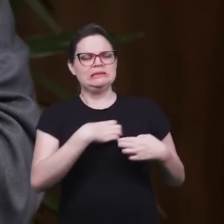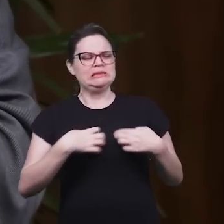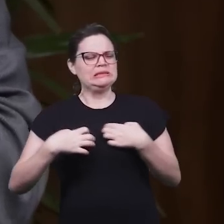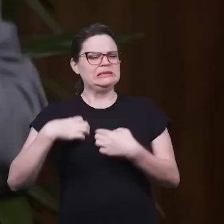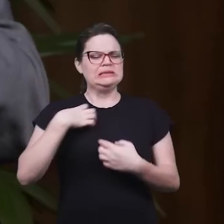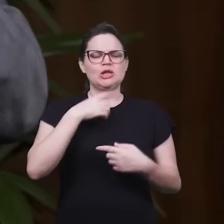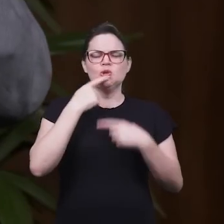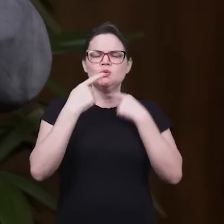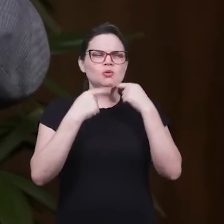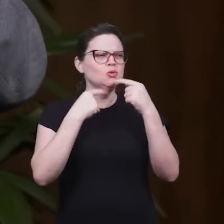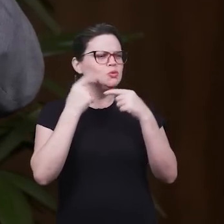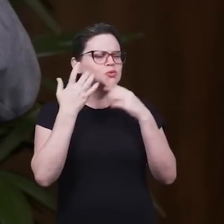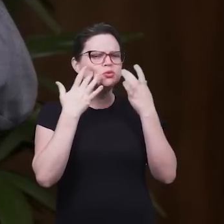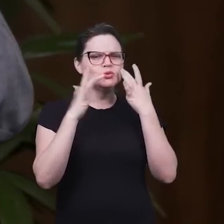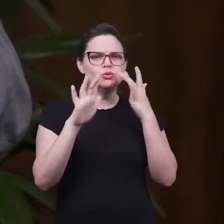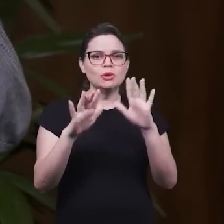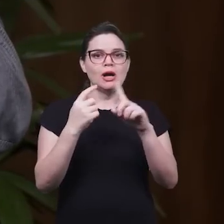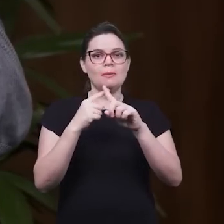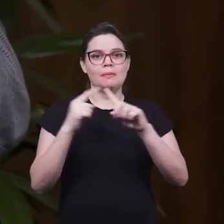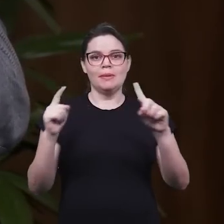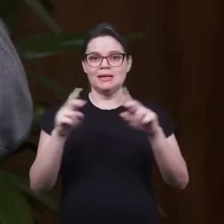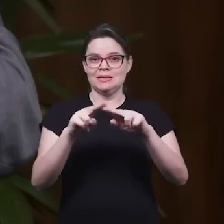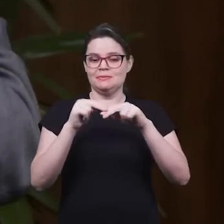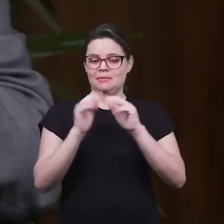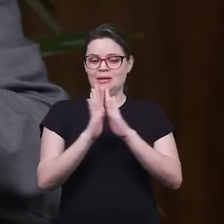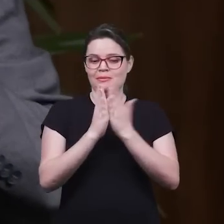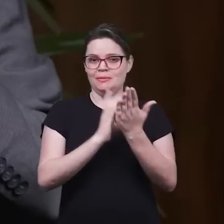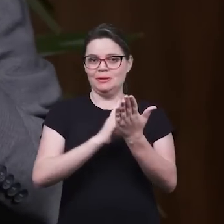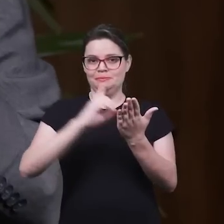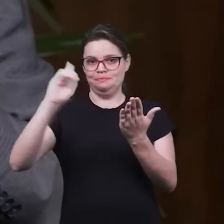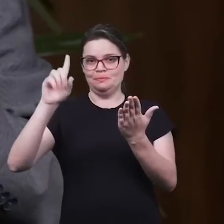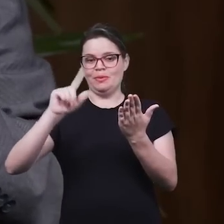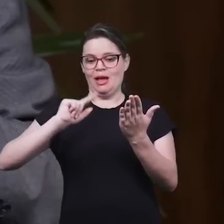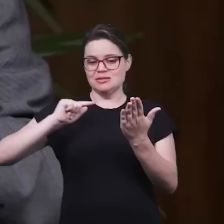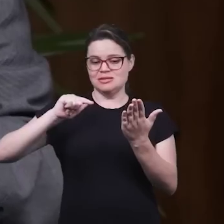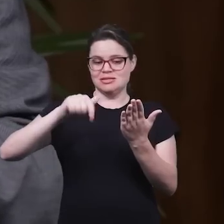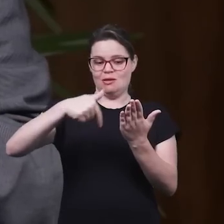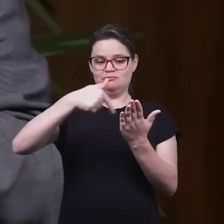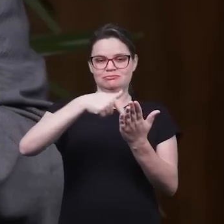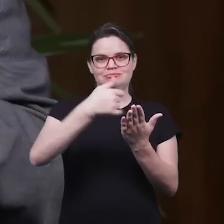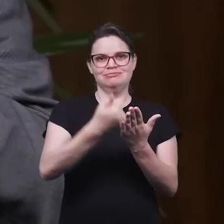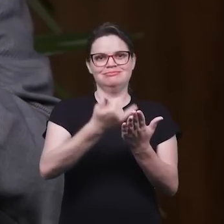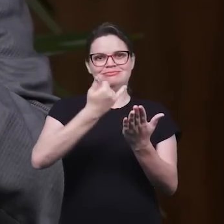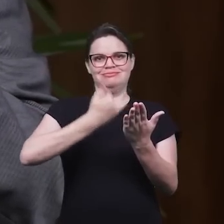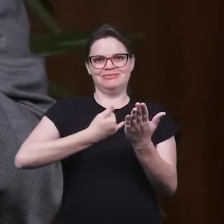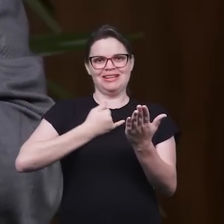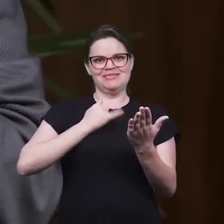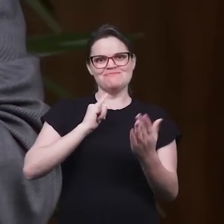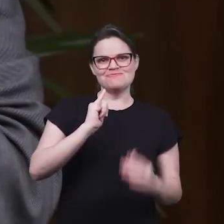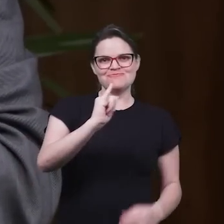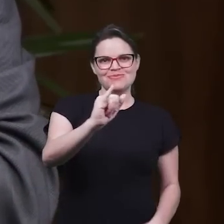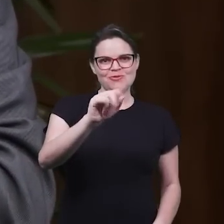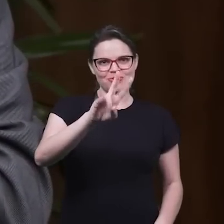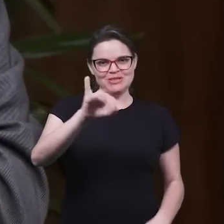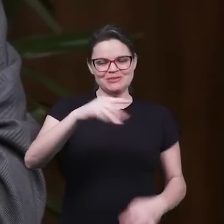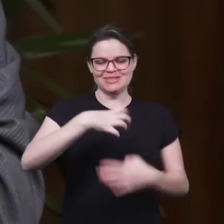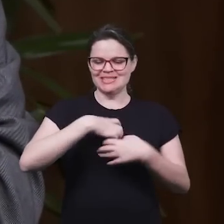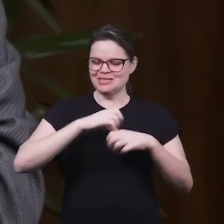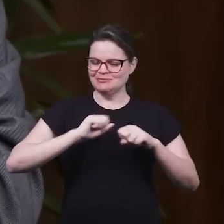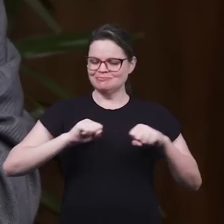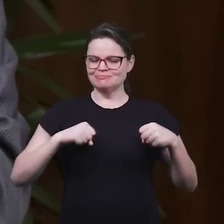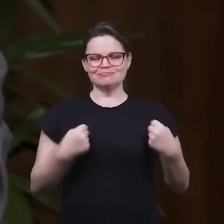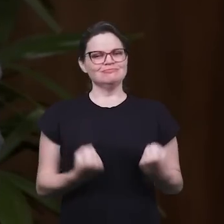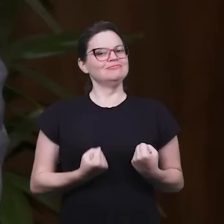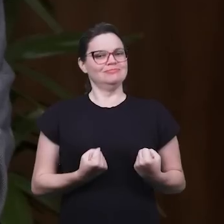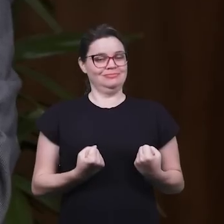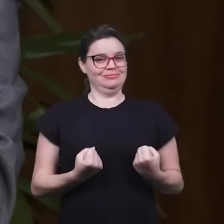sua vida, através da palavra de Deus e da operação do Espírito Santo, o Senhor pode ser fortalecido.